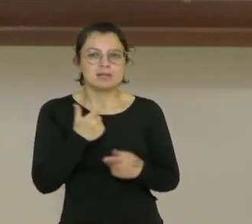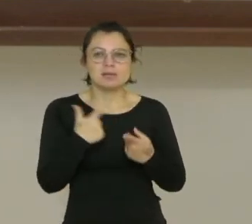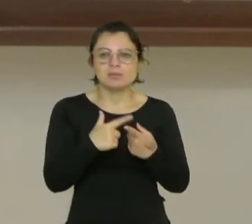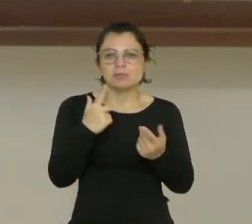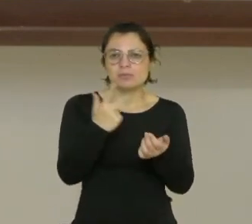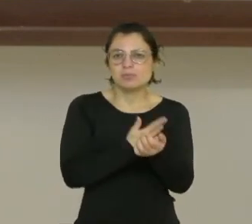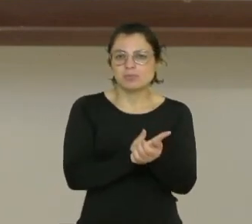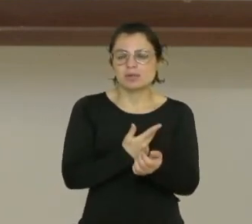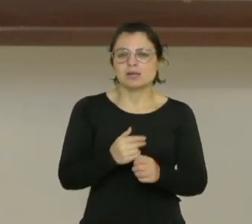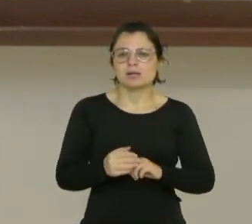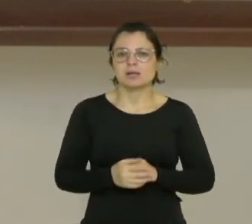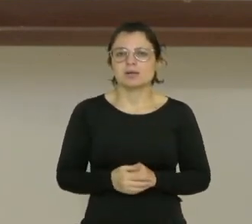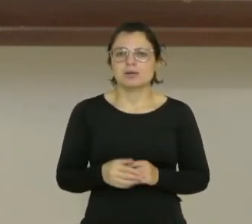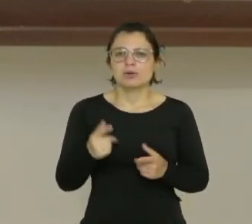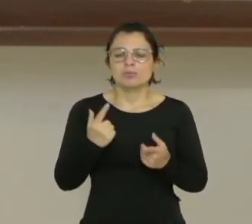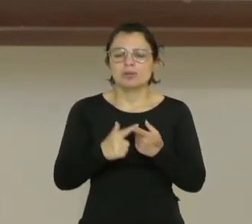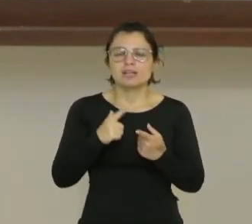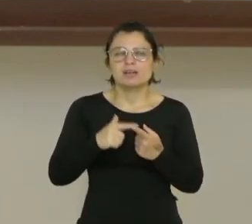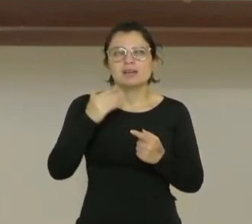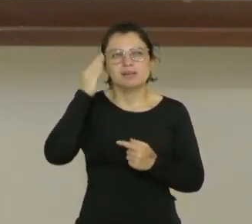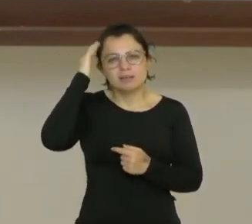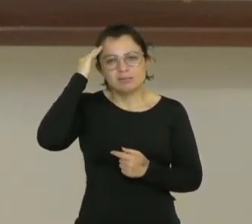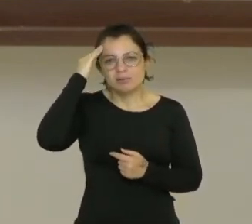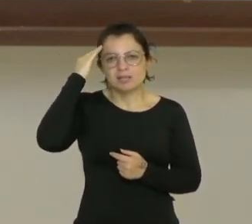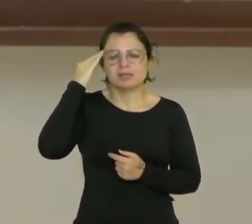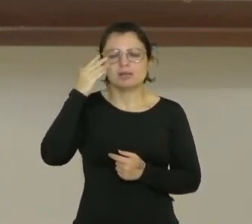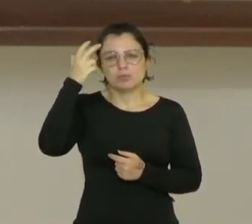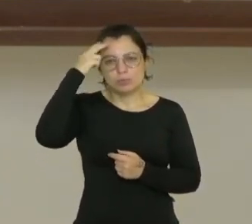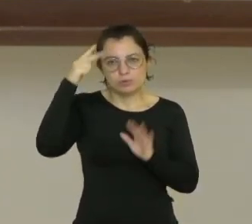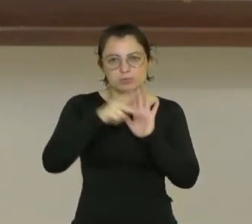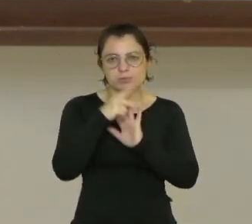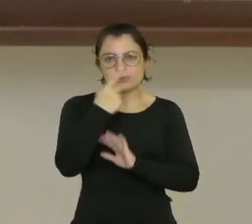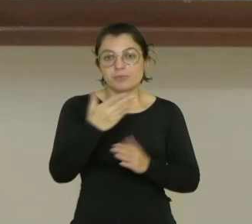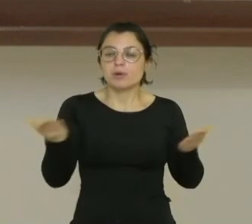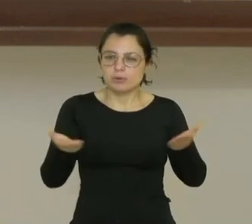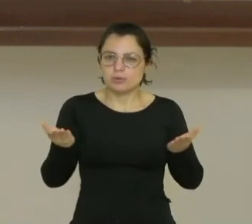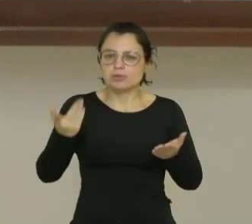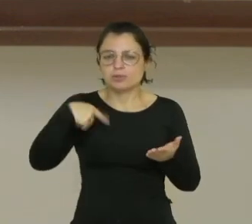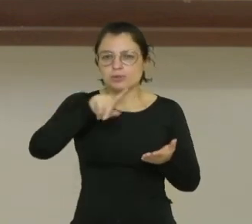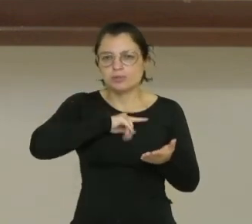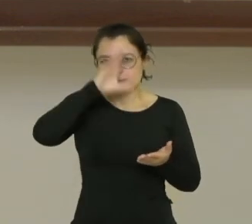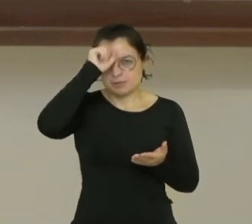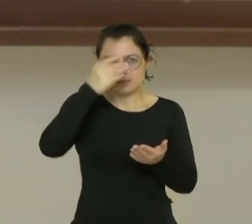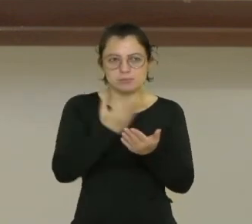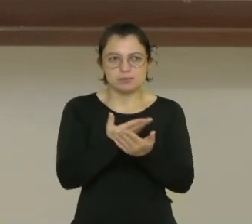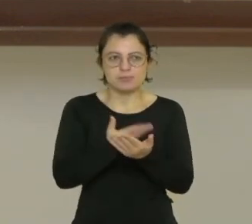errada, entendem a cultura indígena de forma errada. Foi isso que nós aprendemos na aula